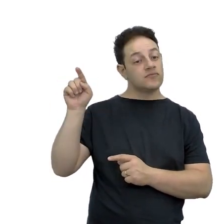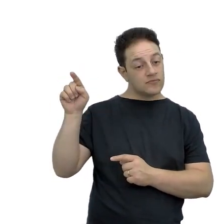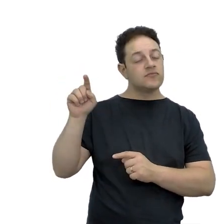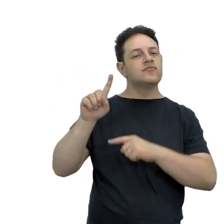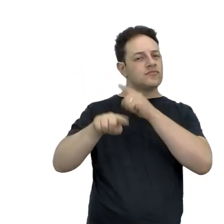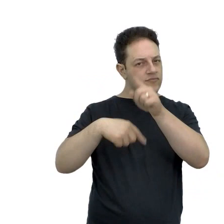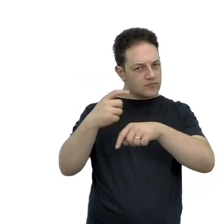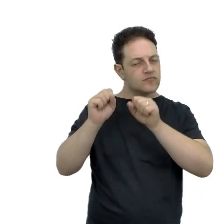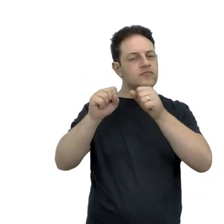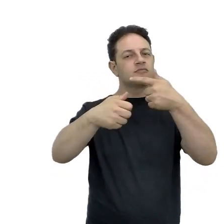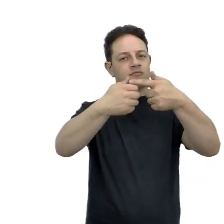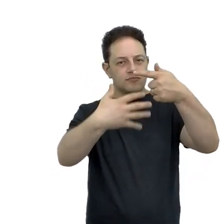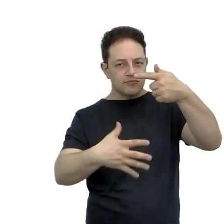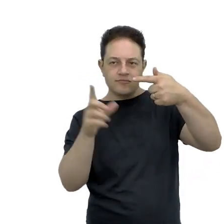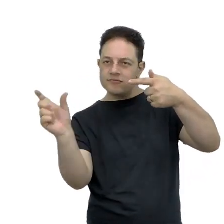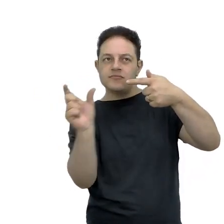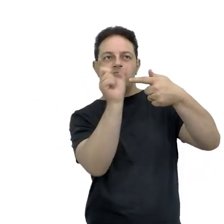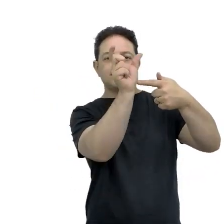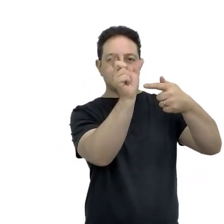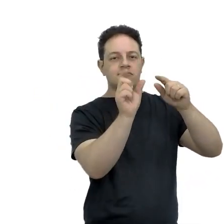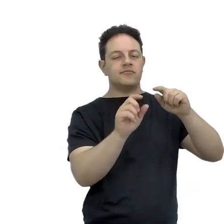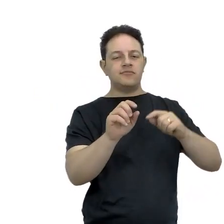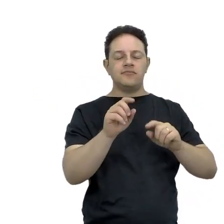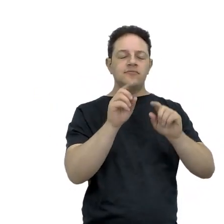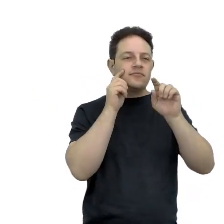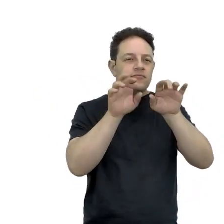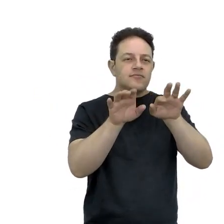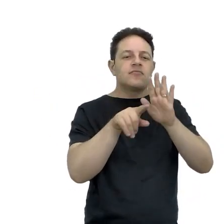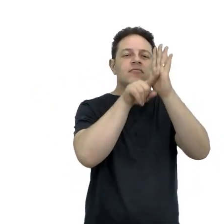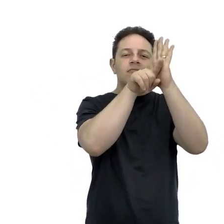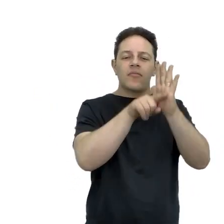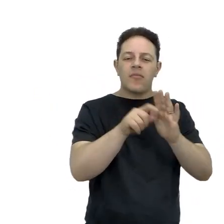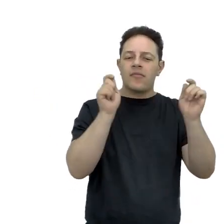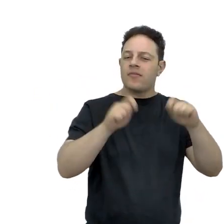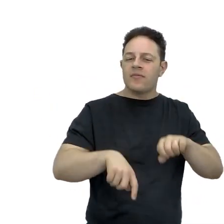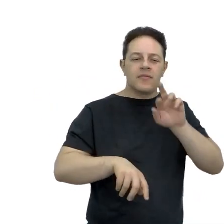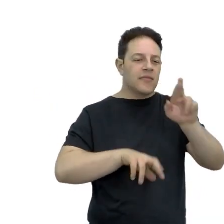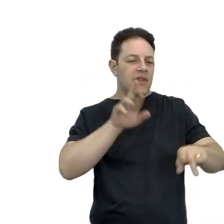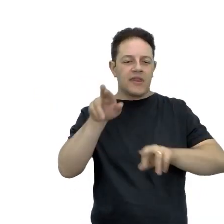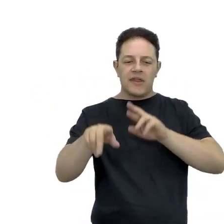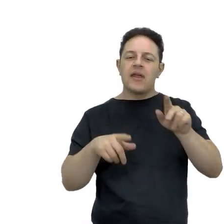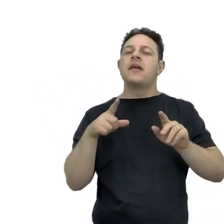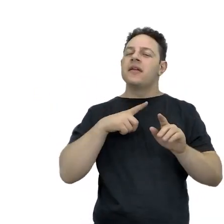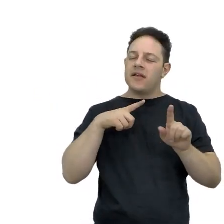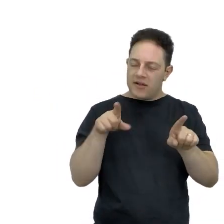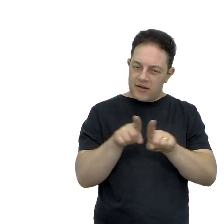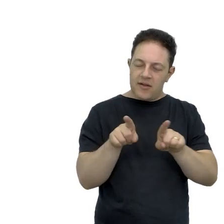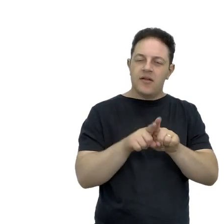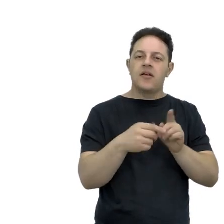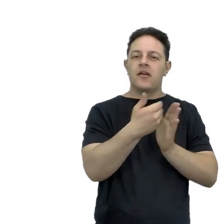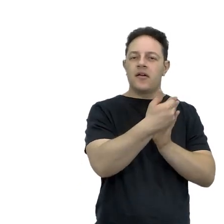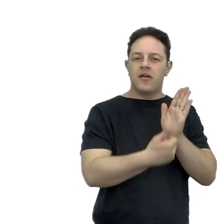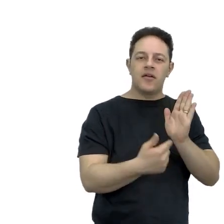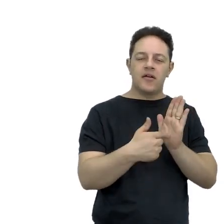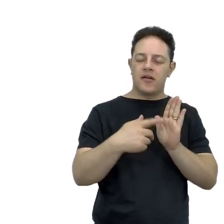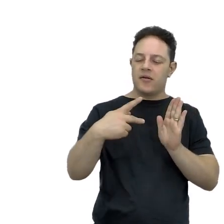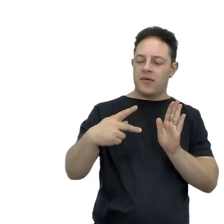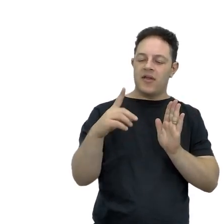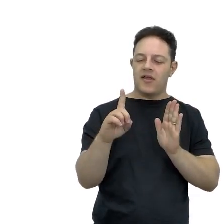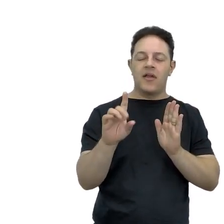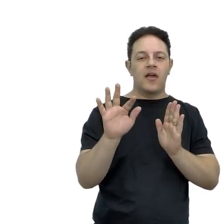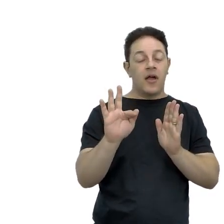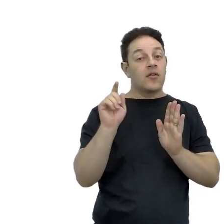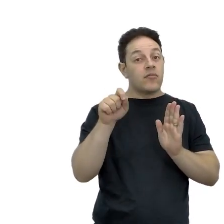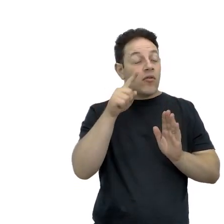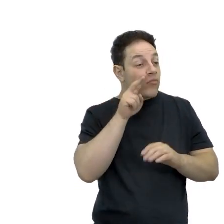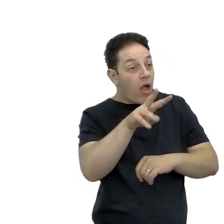no Google, que você vai ver várias possibilidades, tem até em PDF para você se inspirar ou